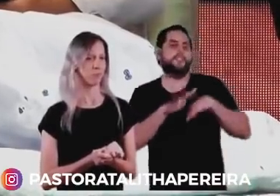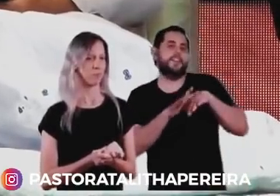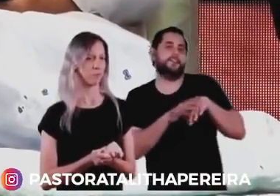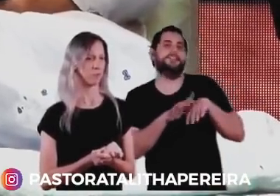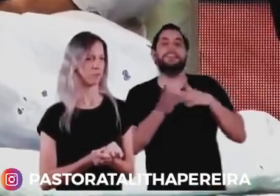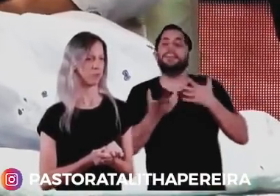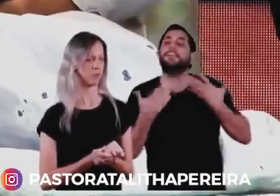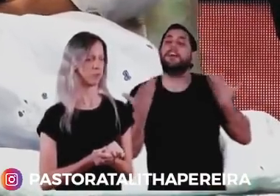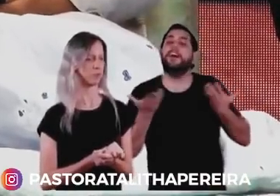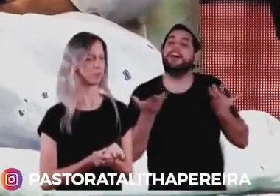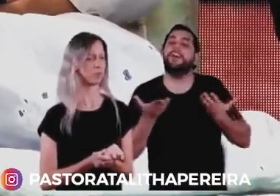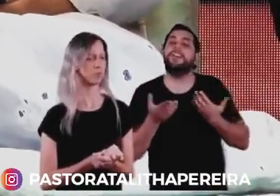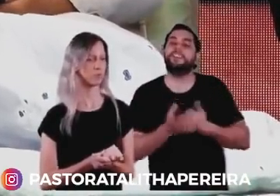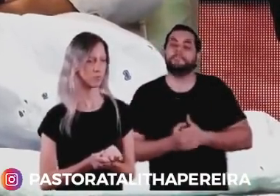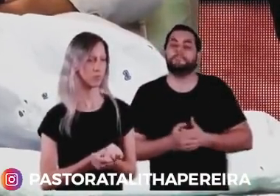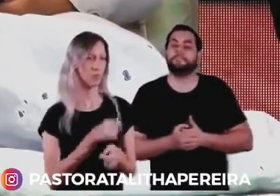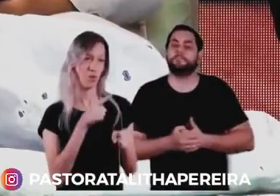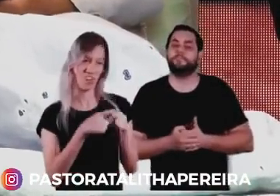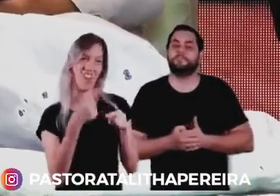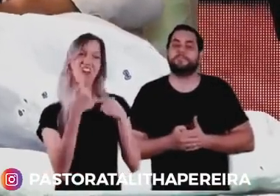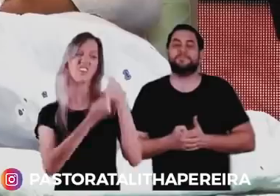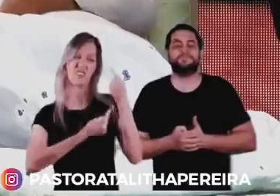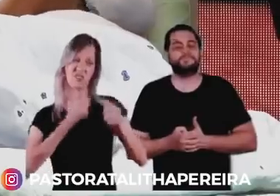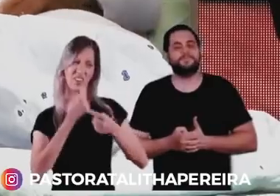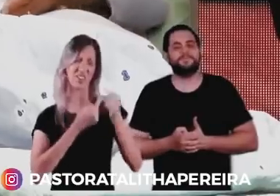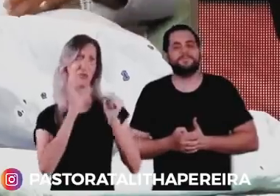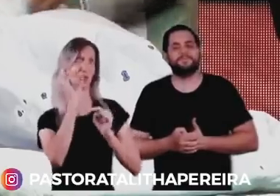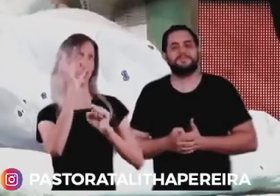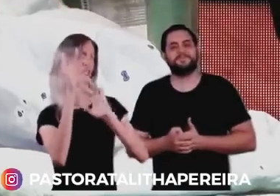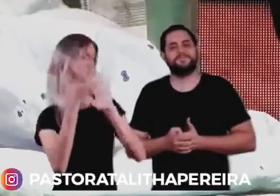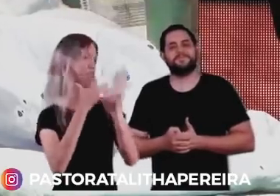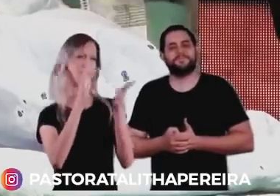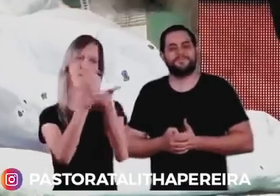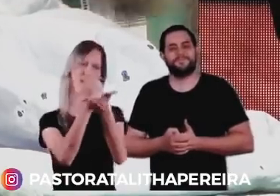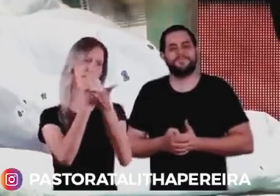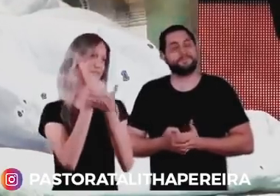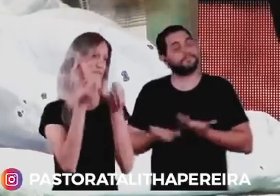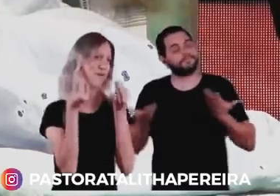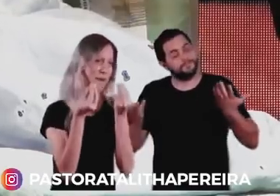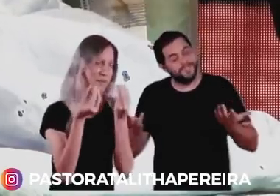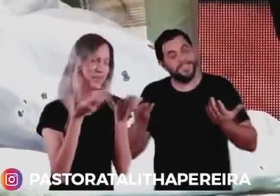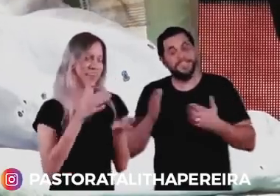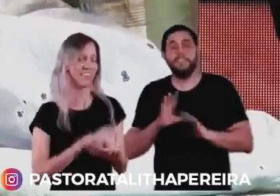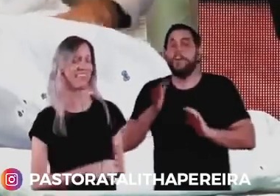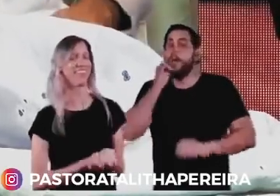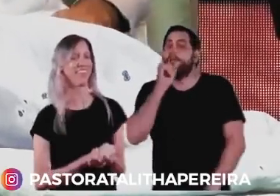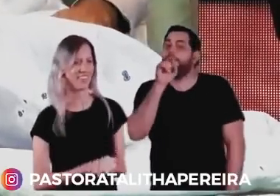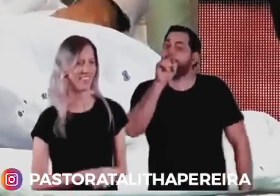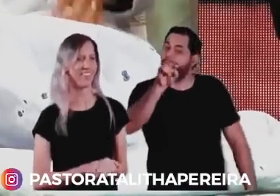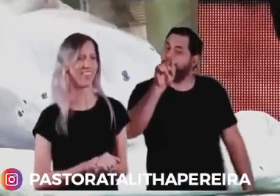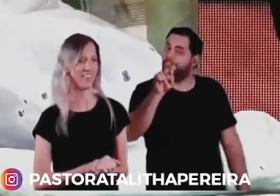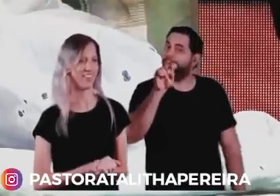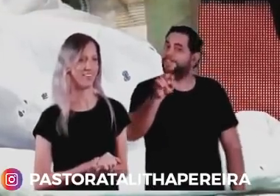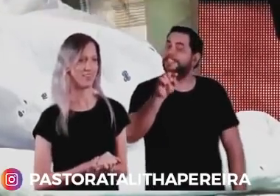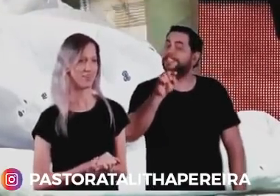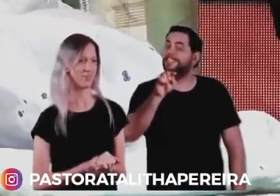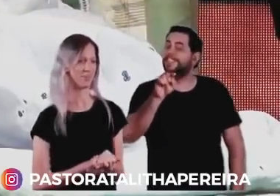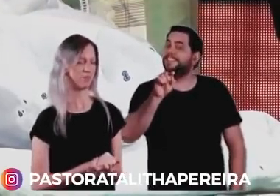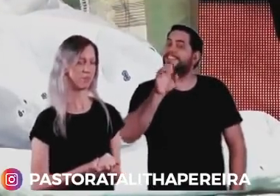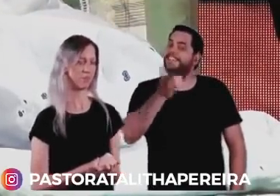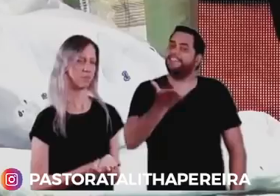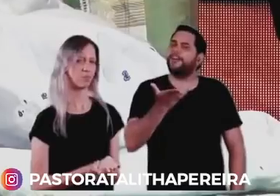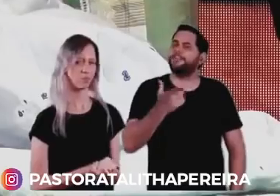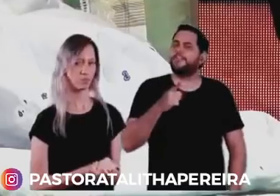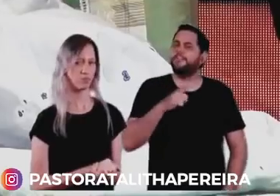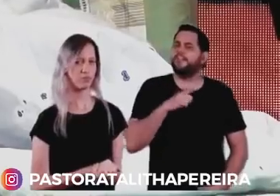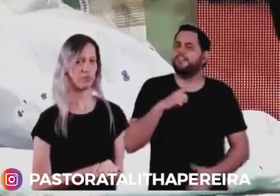Então vamos começar porque a amar. Porque tem hora, viu, que só Jesus na causa. Olha, eu vou dizer uma coisa a você. Mas essa coisa está